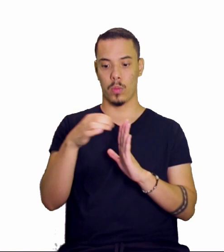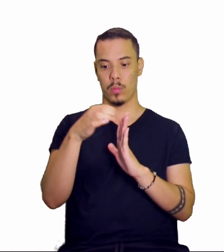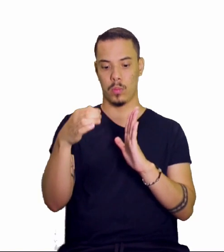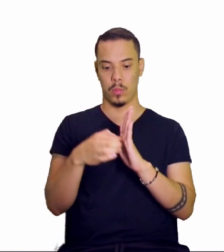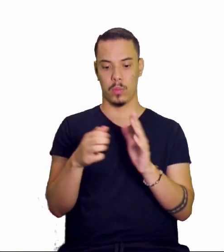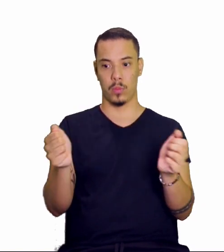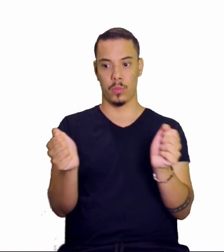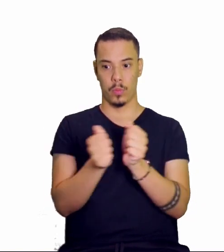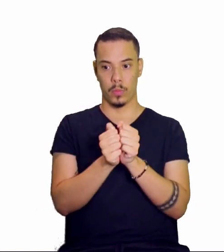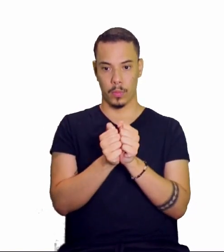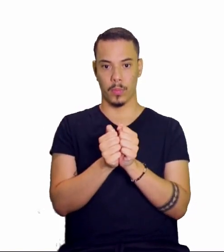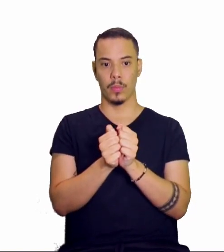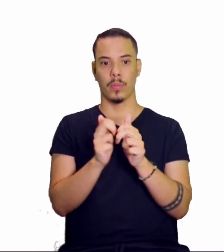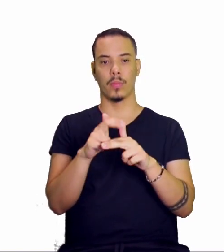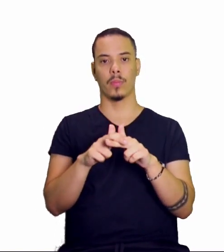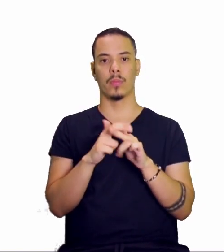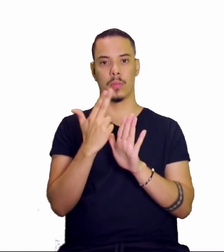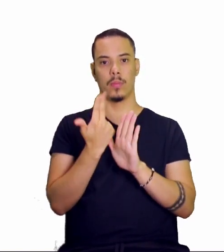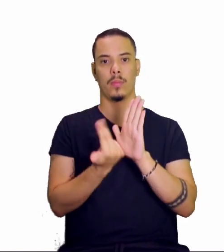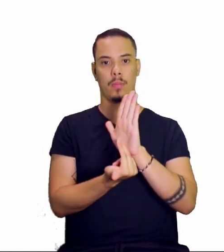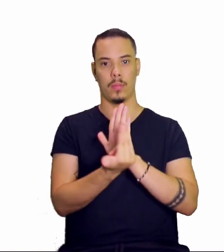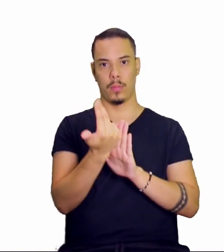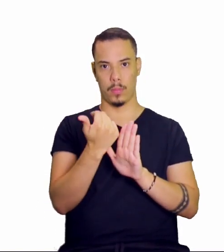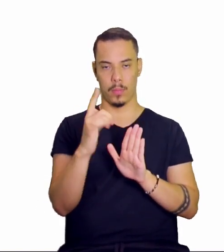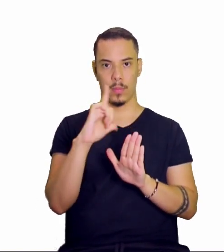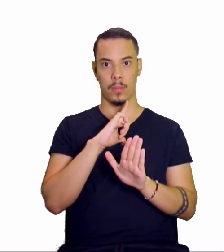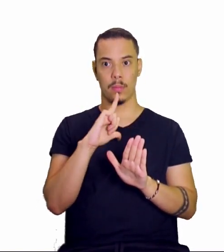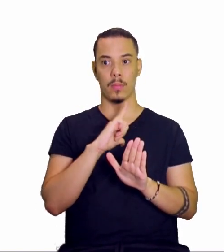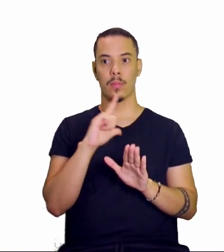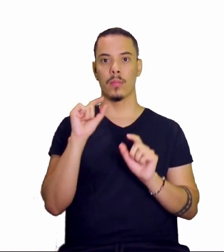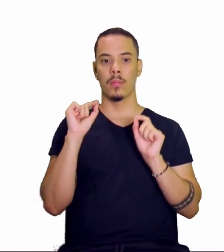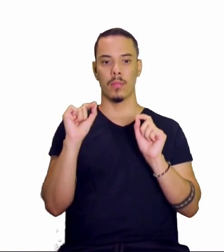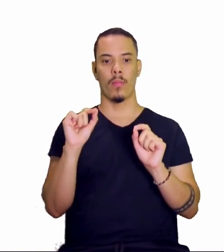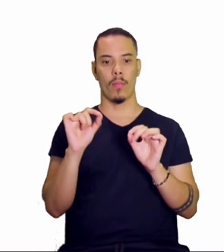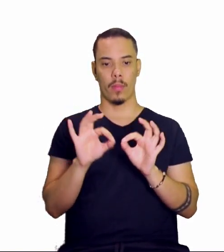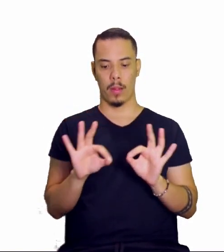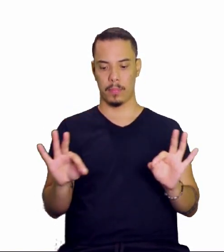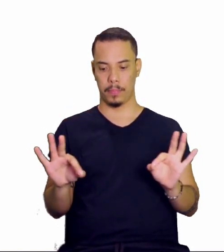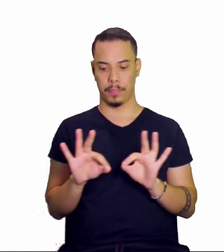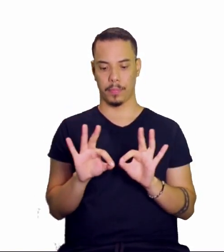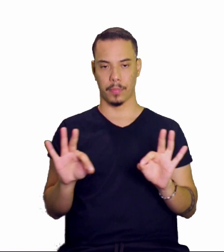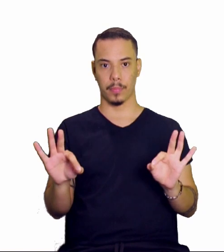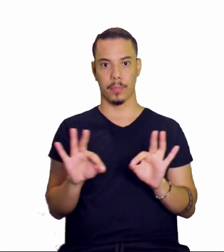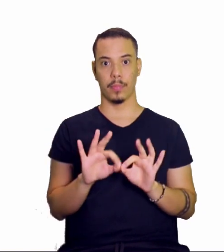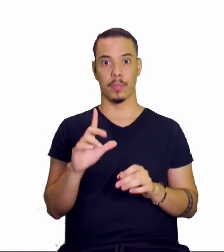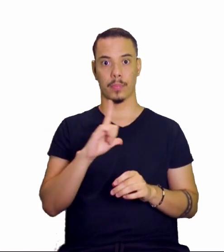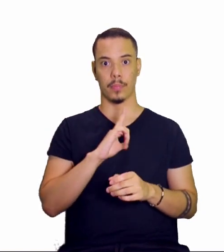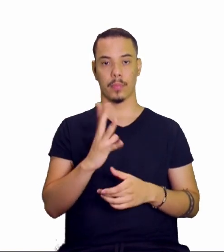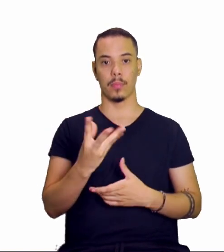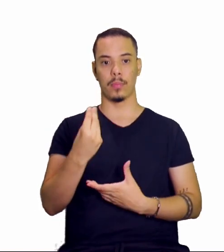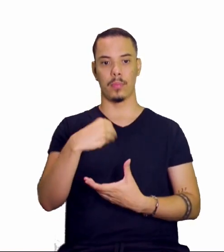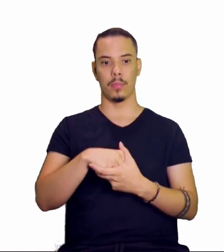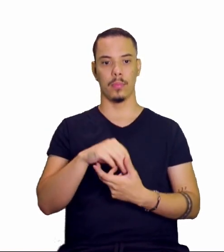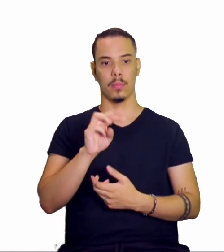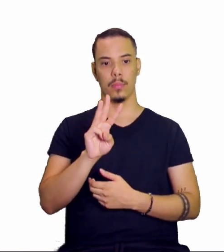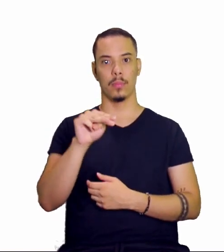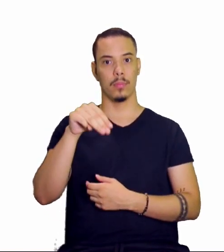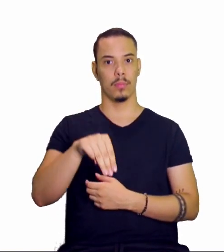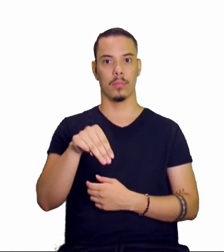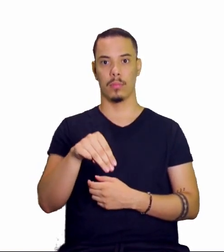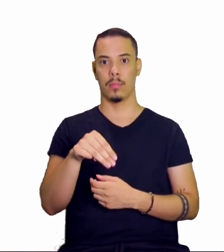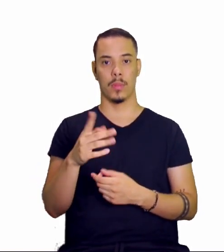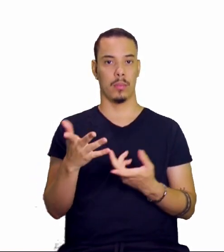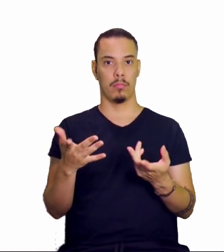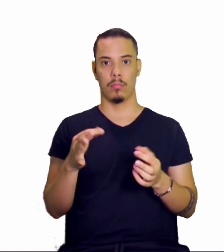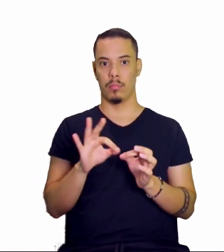submúltiplos. Então, ali naquele desenho, nós temos uma fita métrica ali que tem 3 metros de comprimento, né?